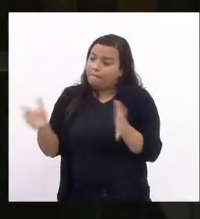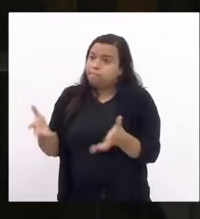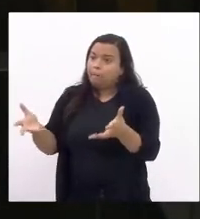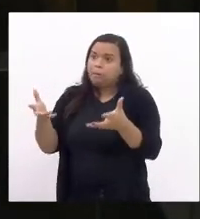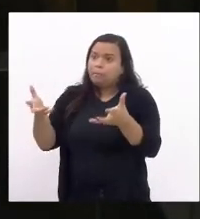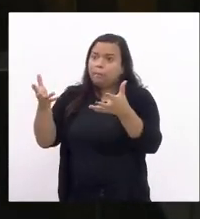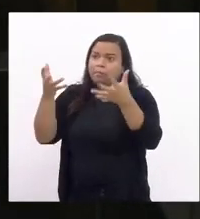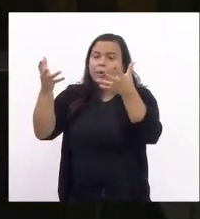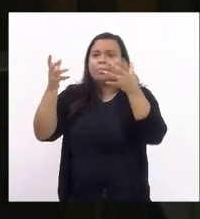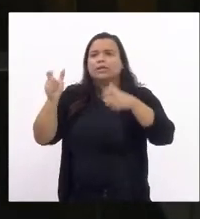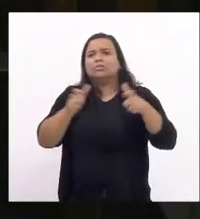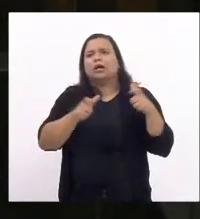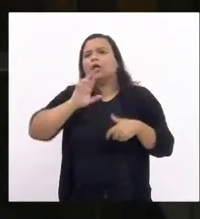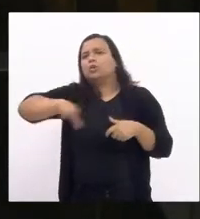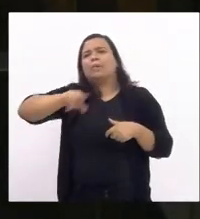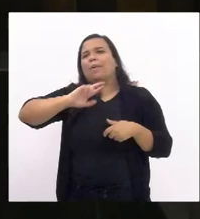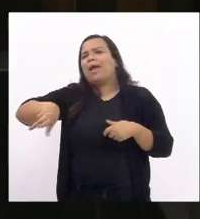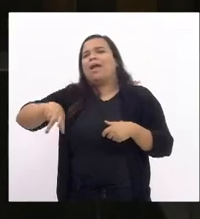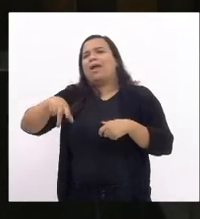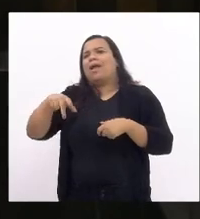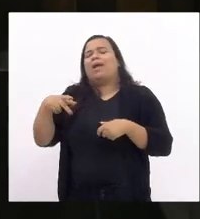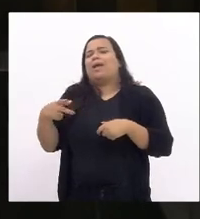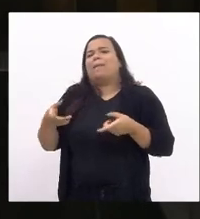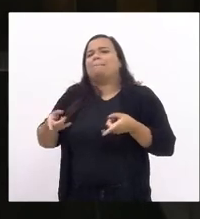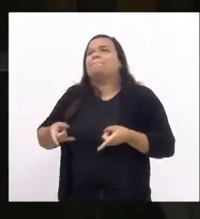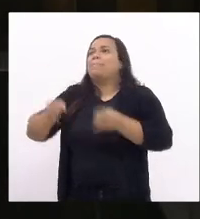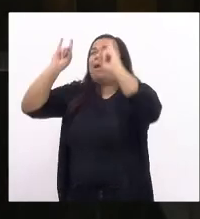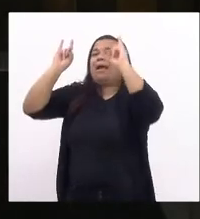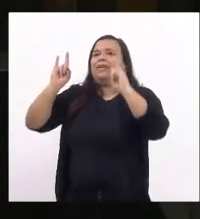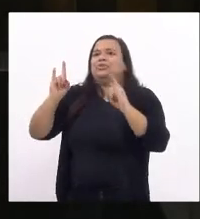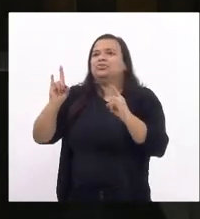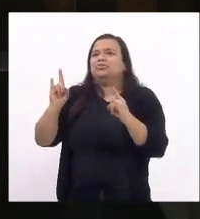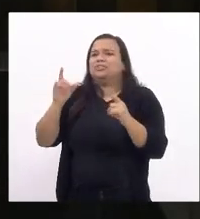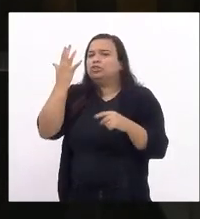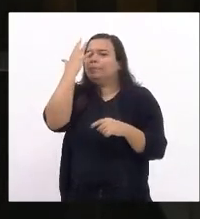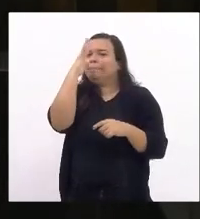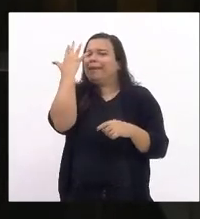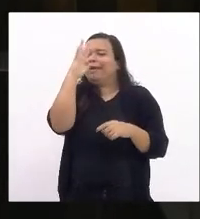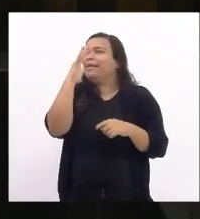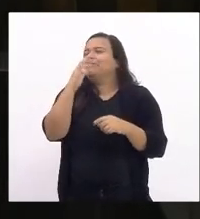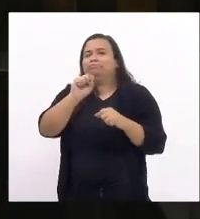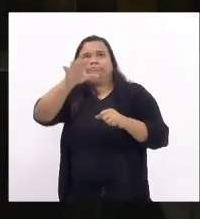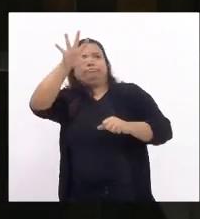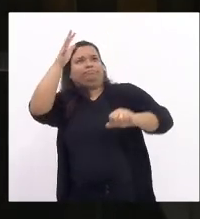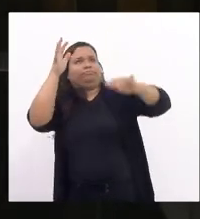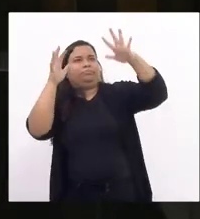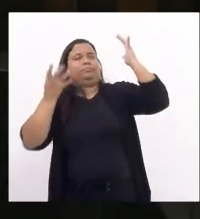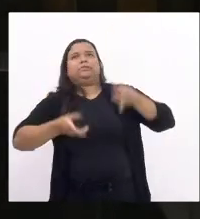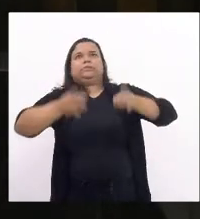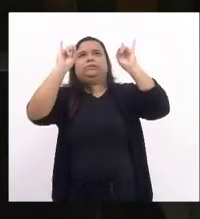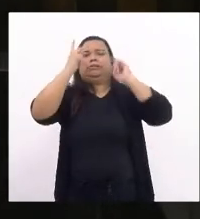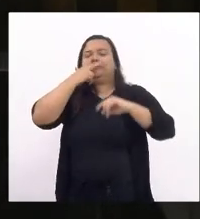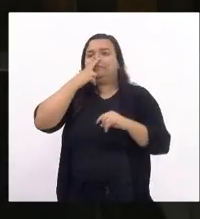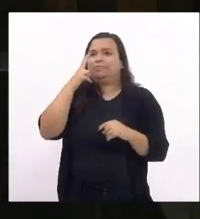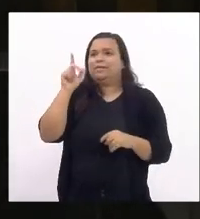são os prédios espelhados que o Eduardo Paes parece gostar, mas é vida.